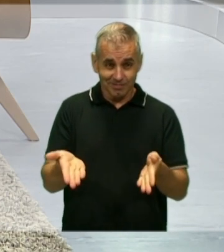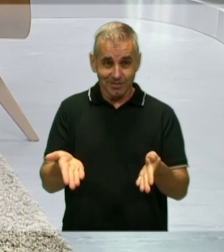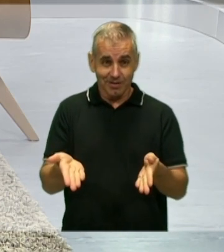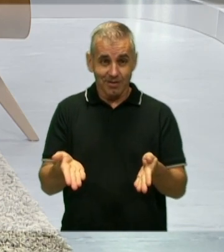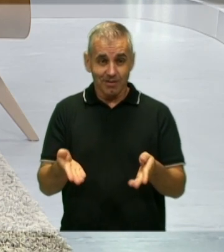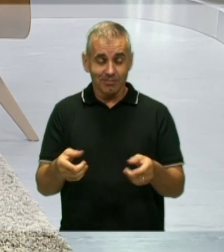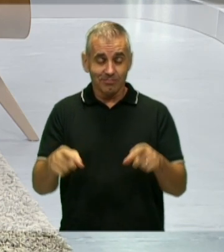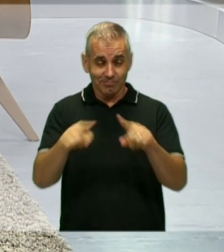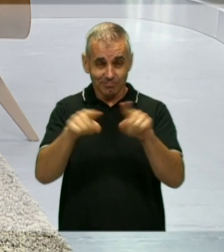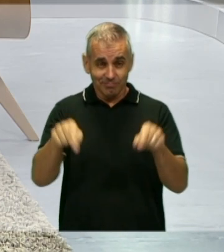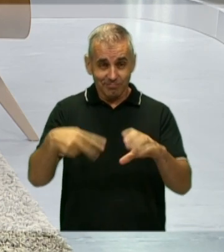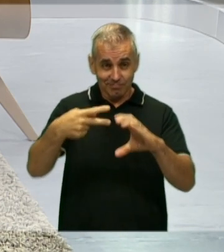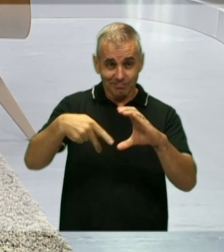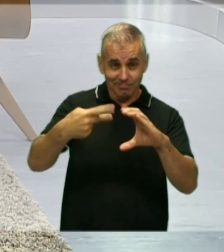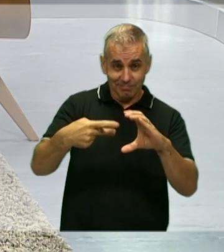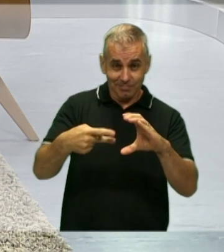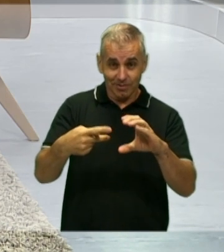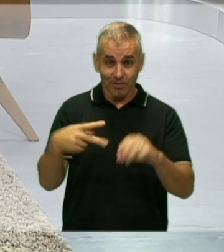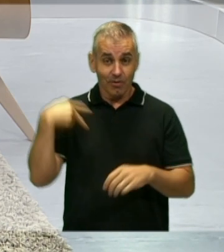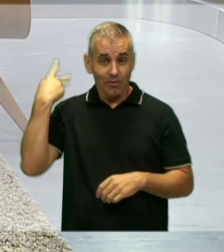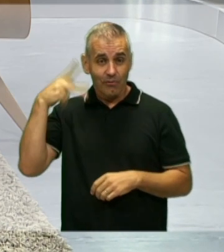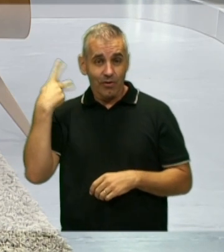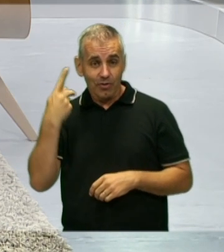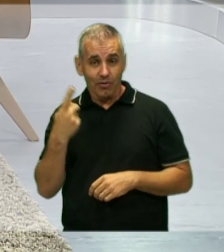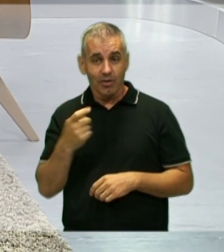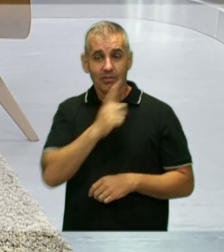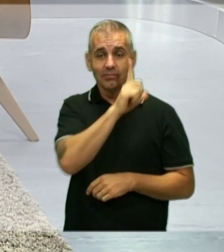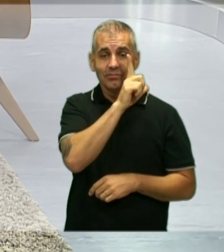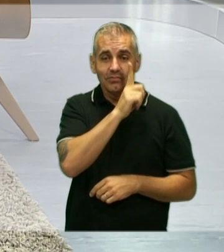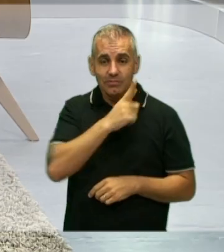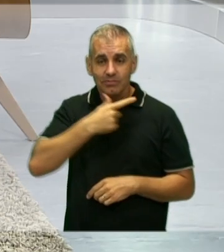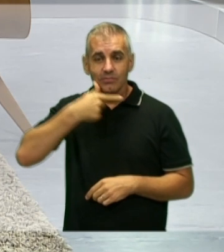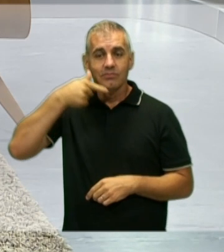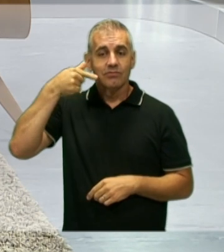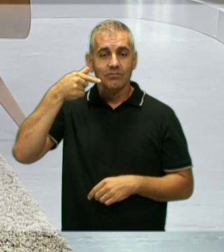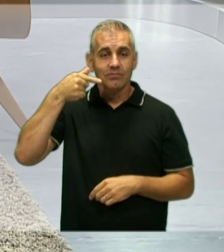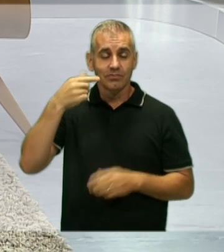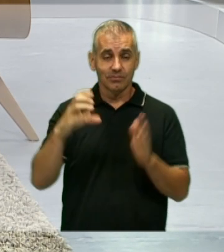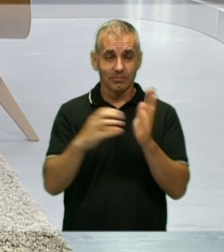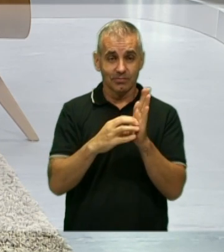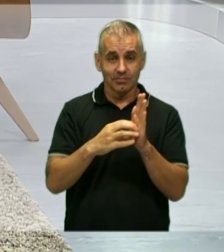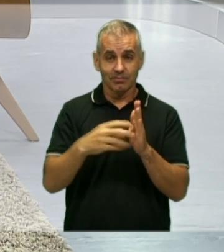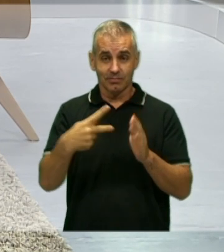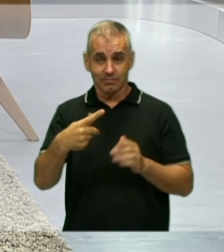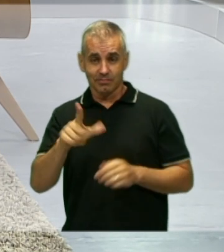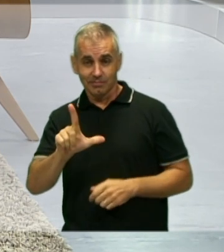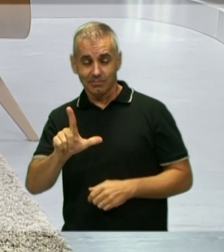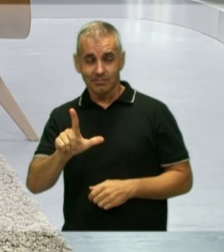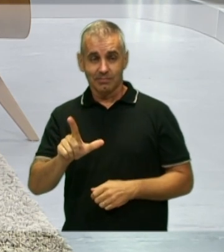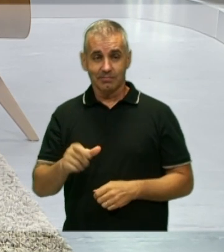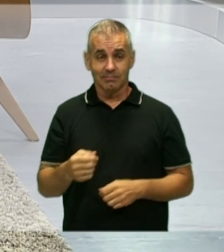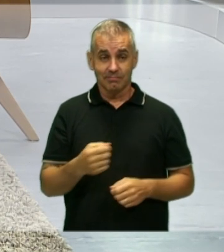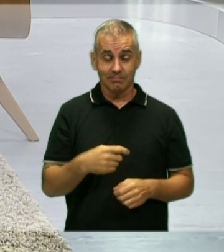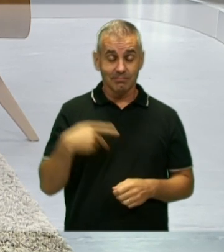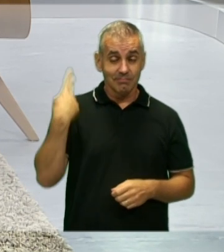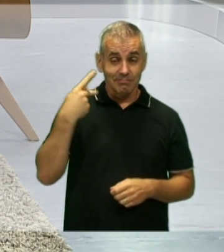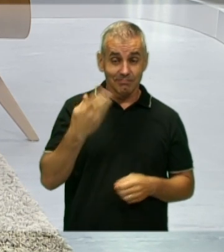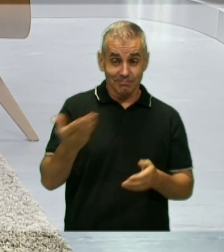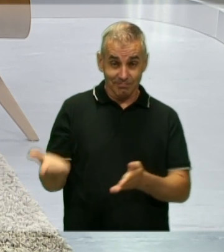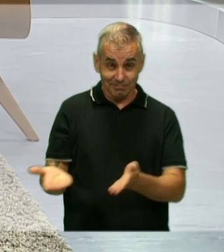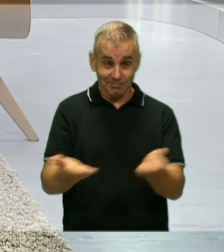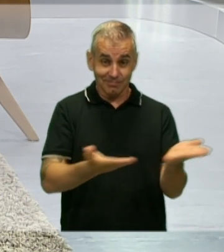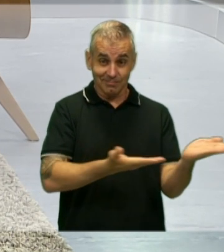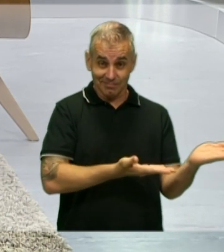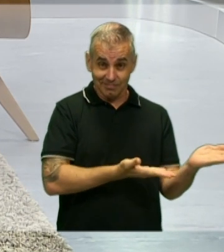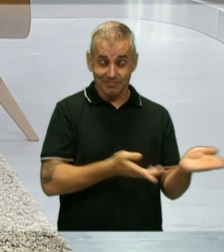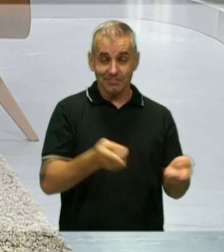no estúdio da TV Câmara o vereador Vitor Nascimento, do PL. Vereador, seja bem-vindo mais uma vez